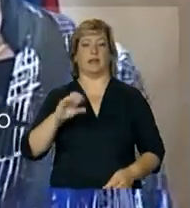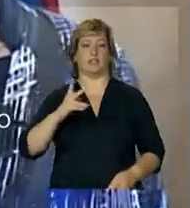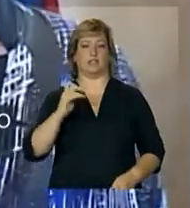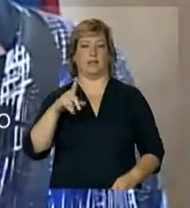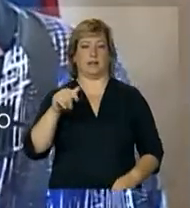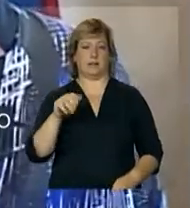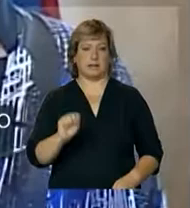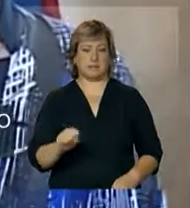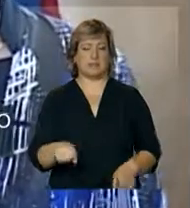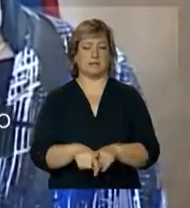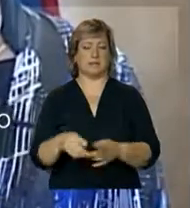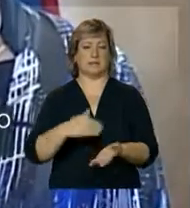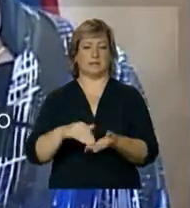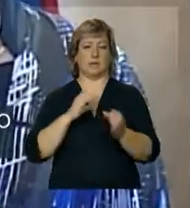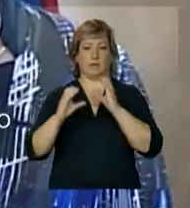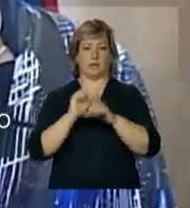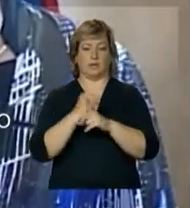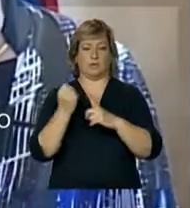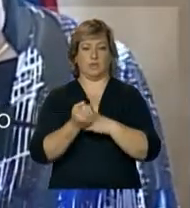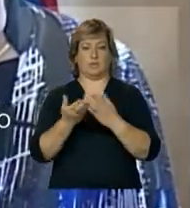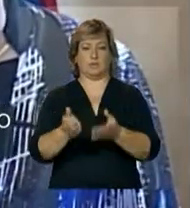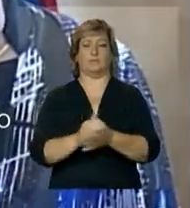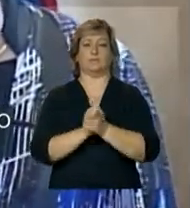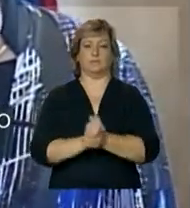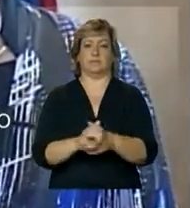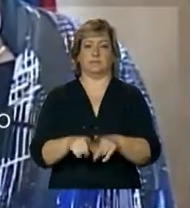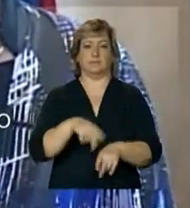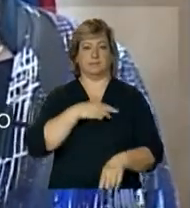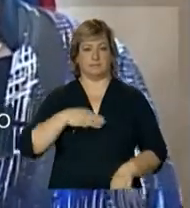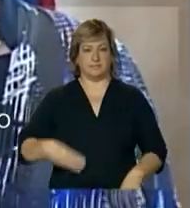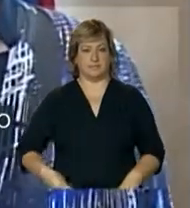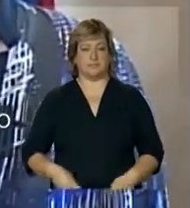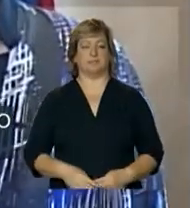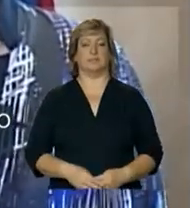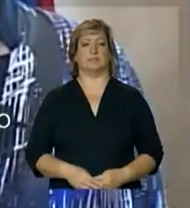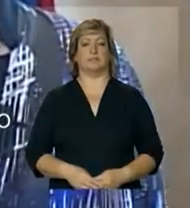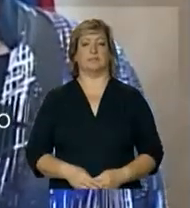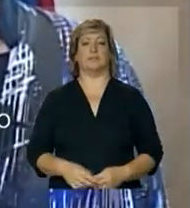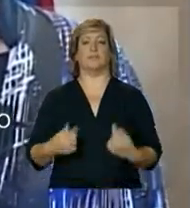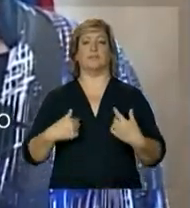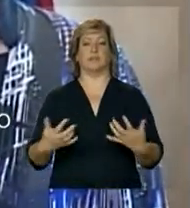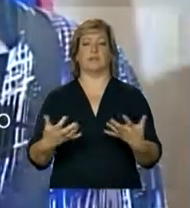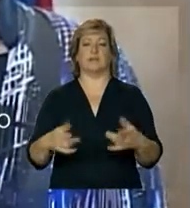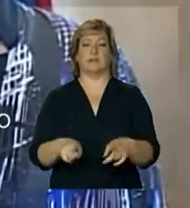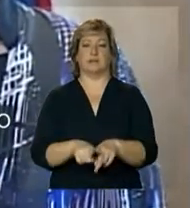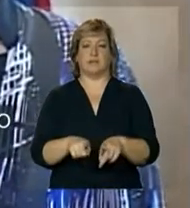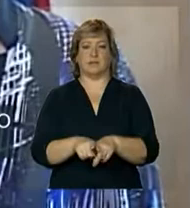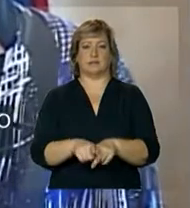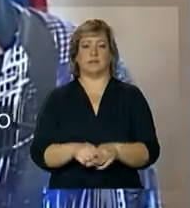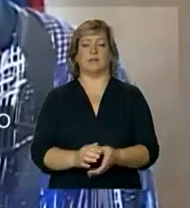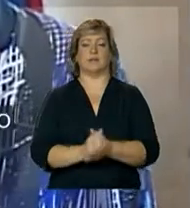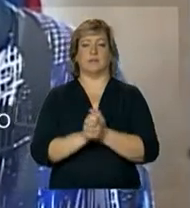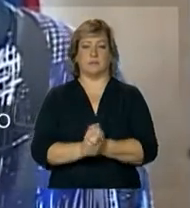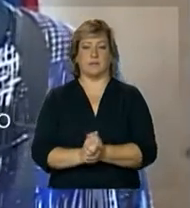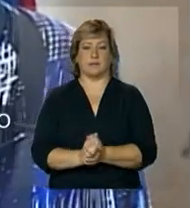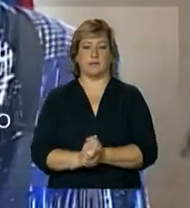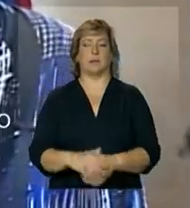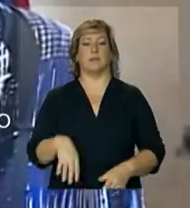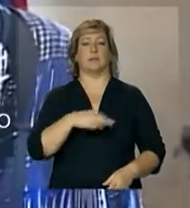da Secretaria de Comunicação Social da Presidência da República. Queria cumprimentar o